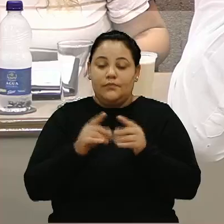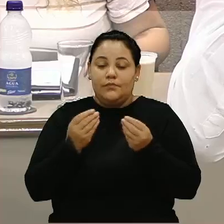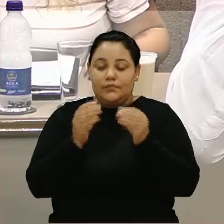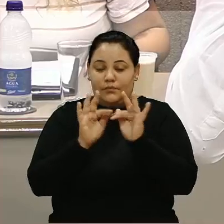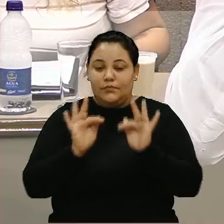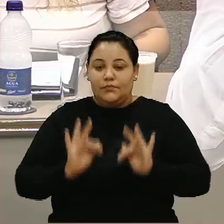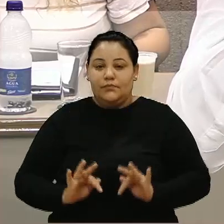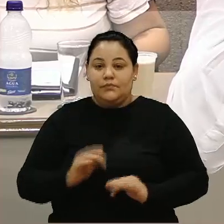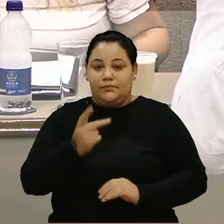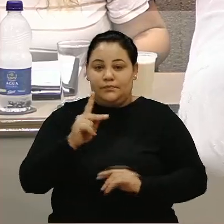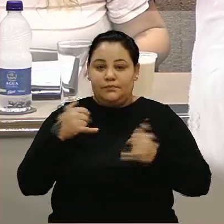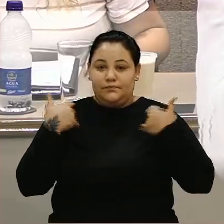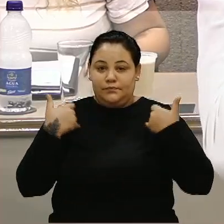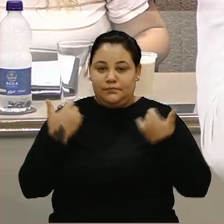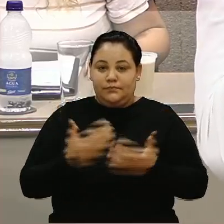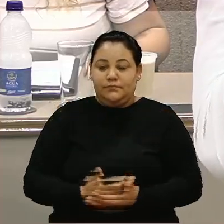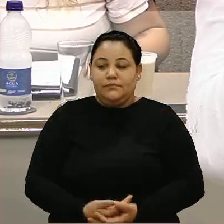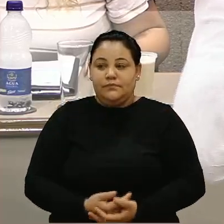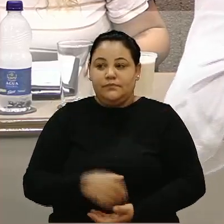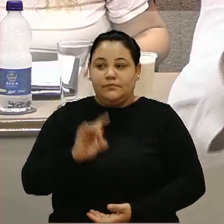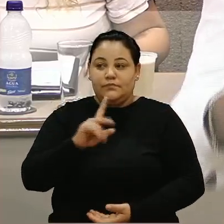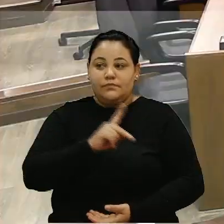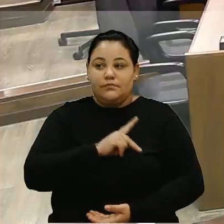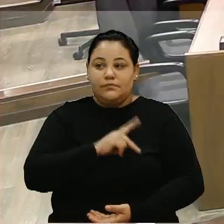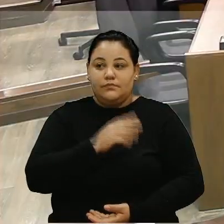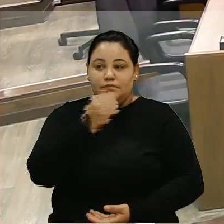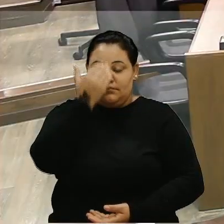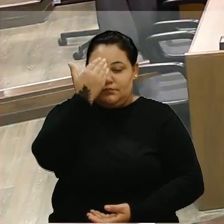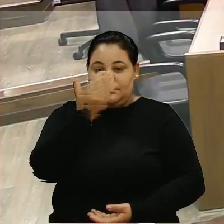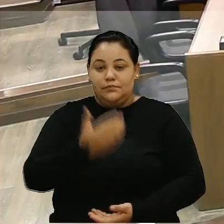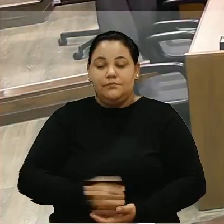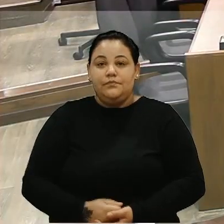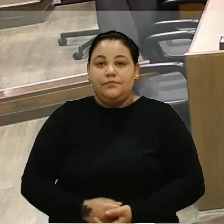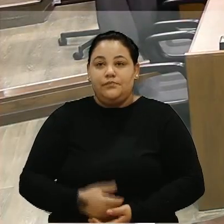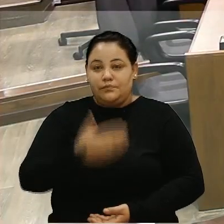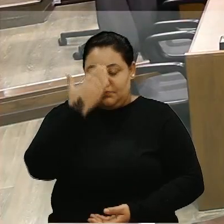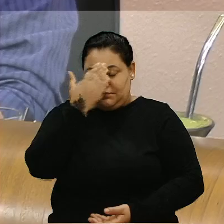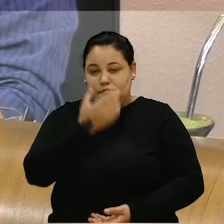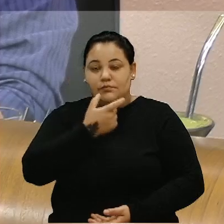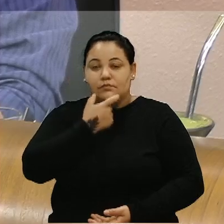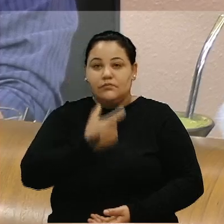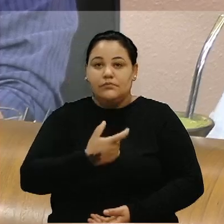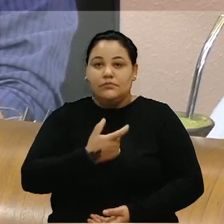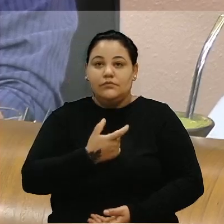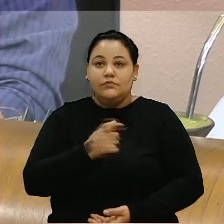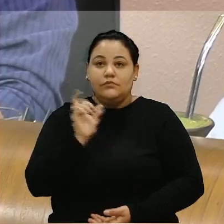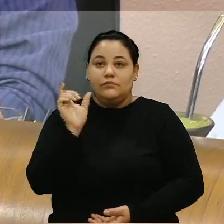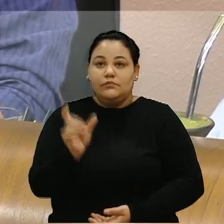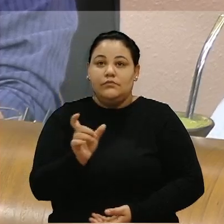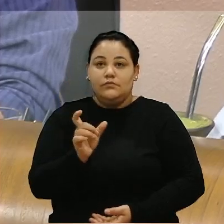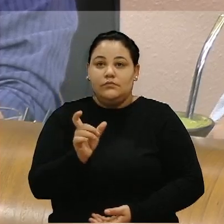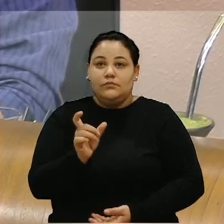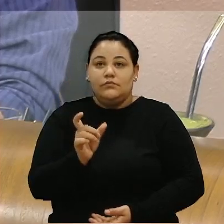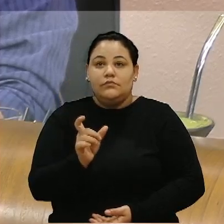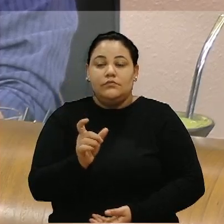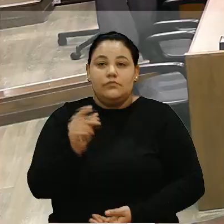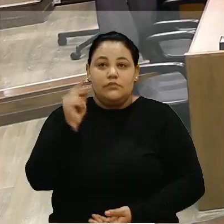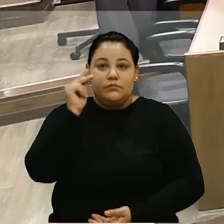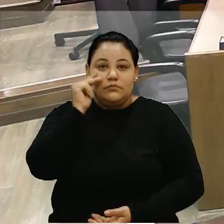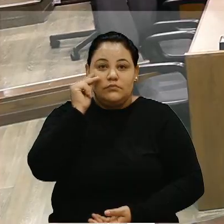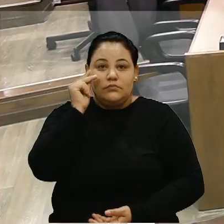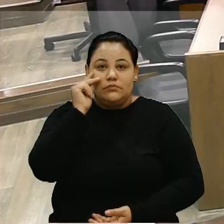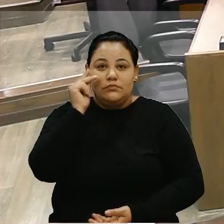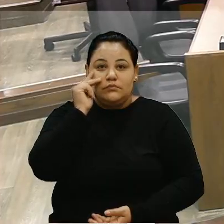do seu aniversário também. Era isso, senhor presidente. Obrigado, Cristiano, vereador Cristiano. Com a palavra, vereador Cláudio Libardi.